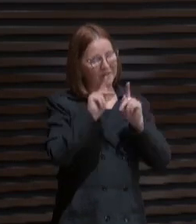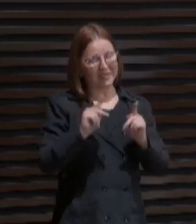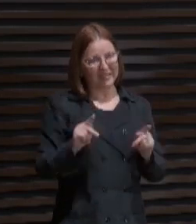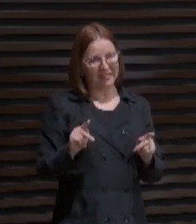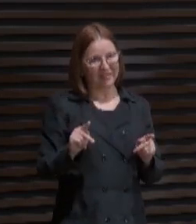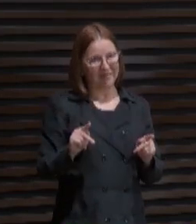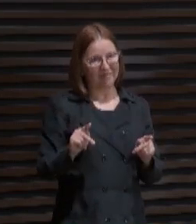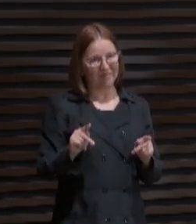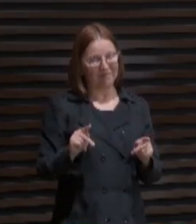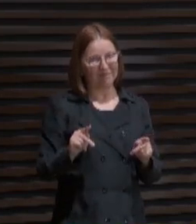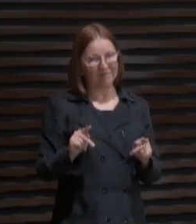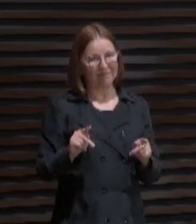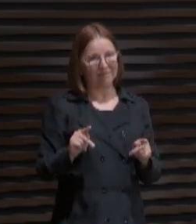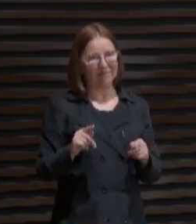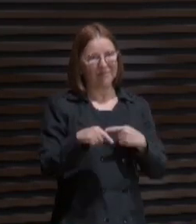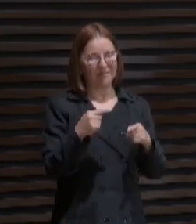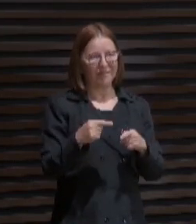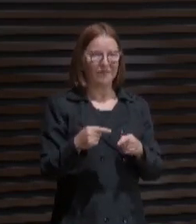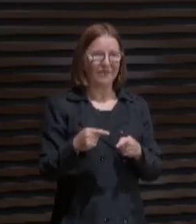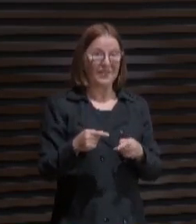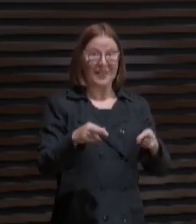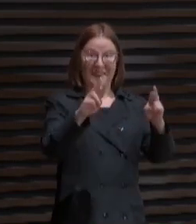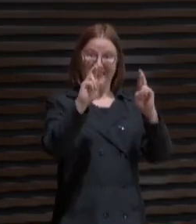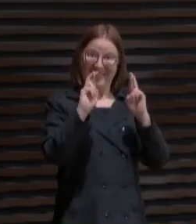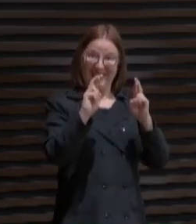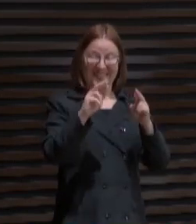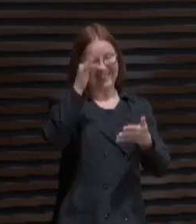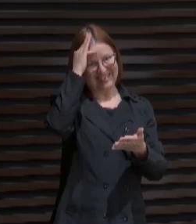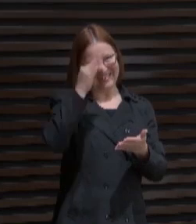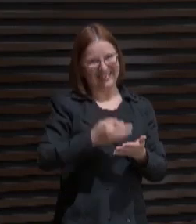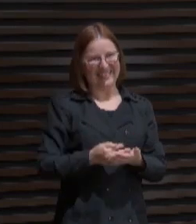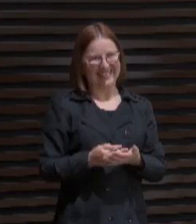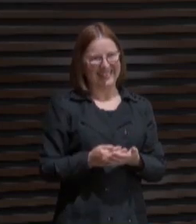E por fim, em esperança, em fé.